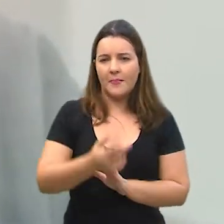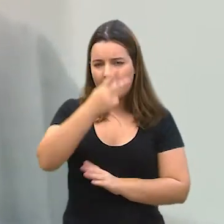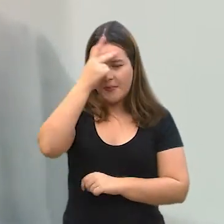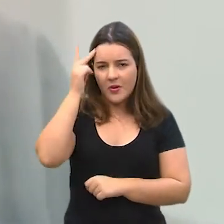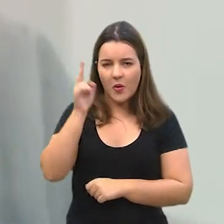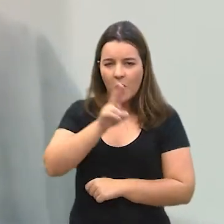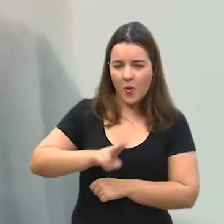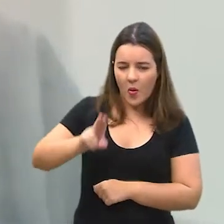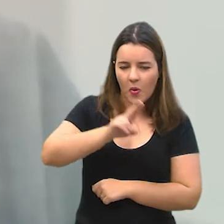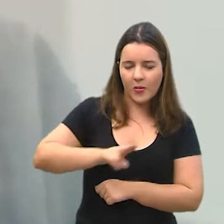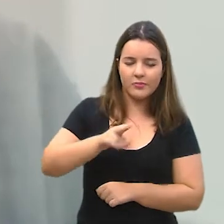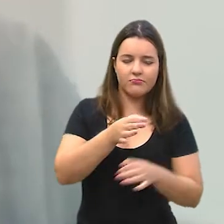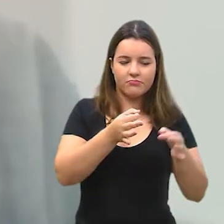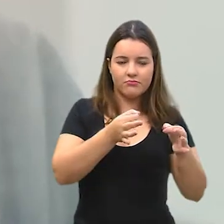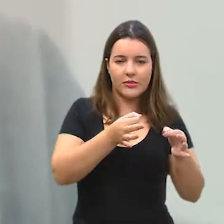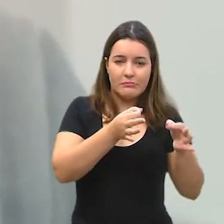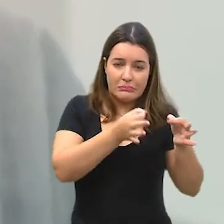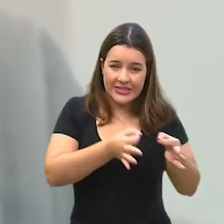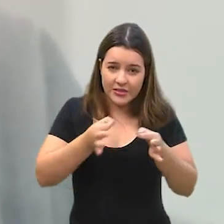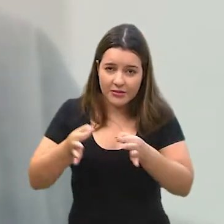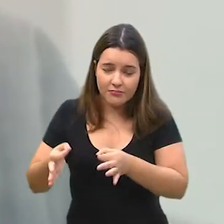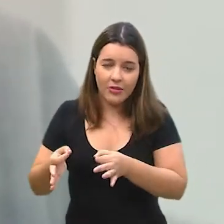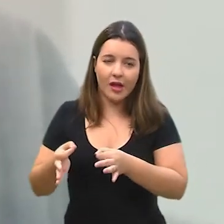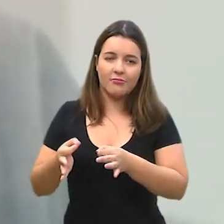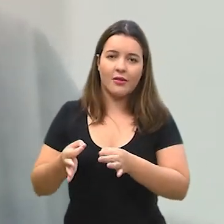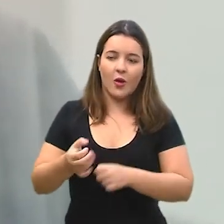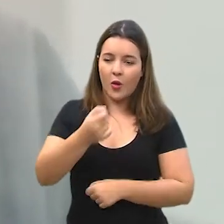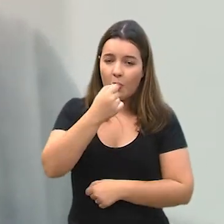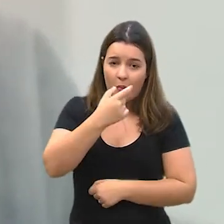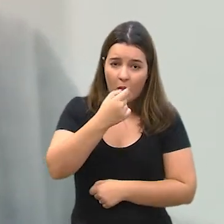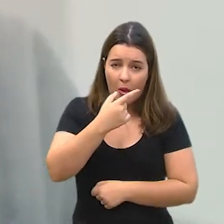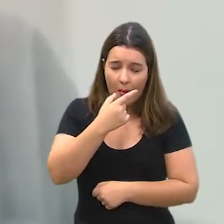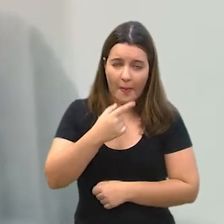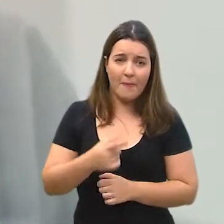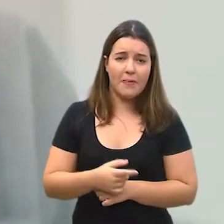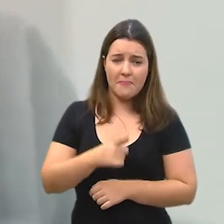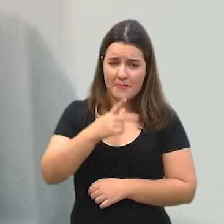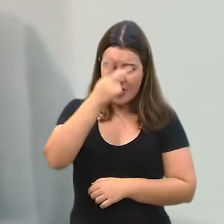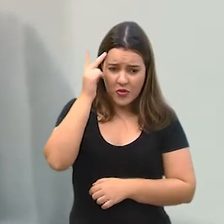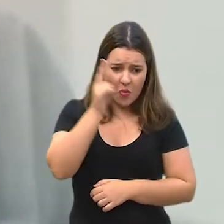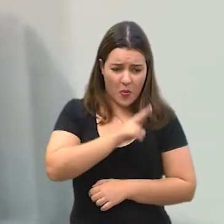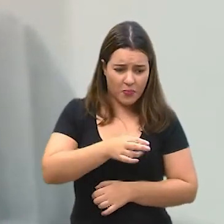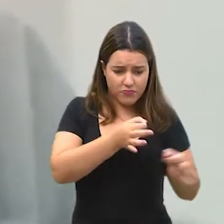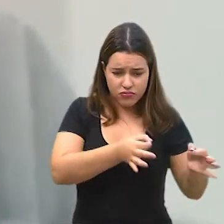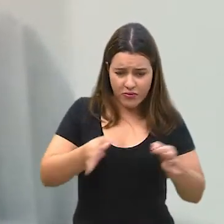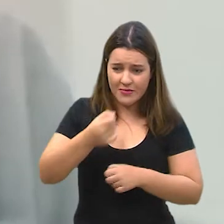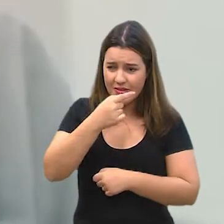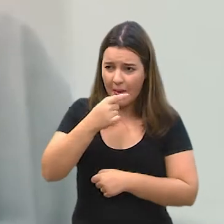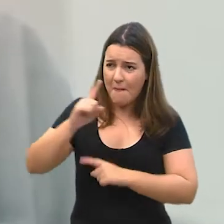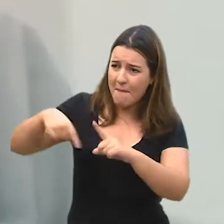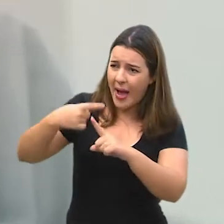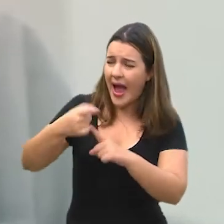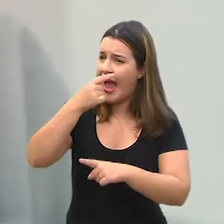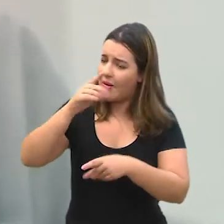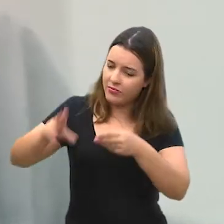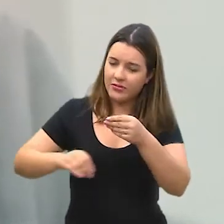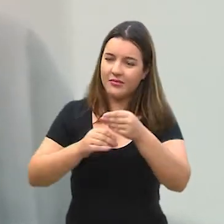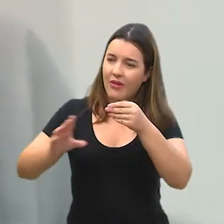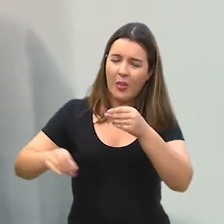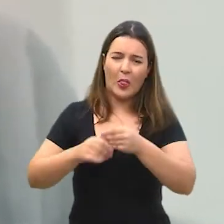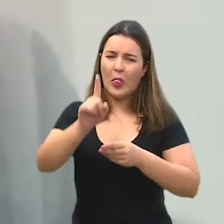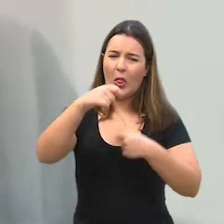a gente tem visto, né? Aumentar a procura por esse tipo de conduta, porque as pessoas vão se informando, né? E sabendo